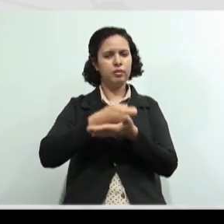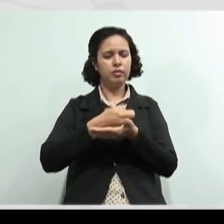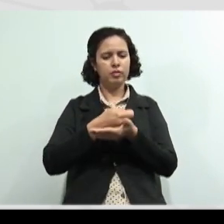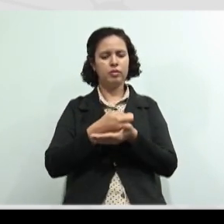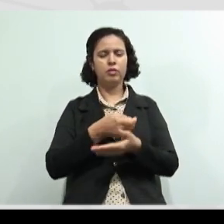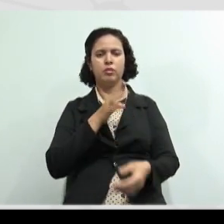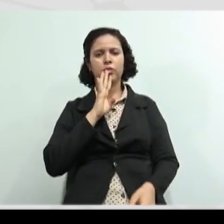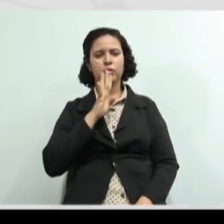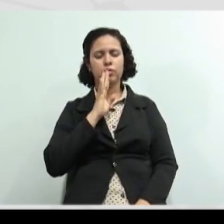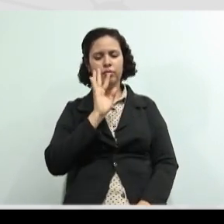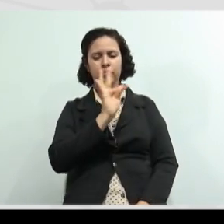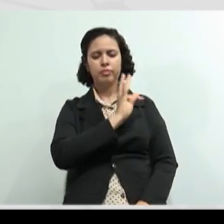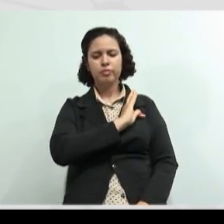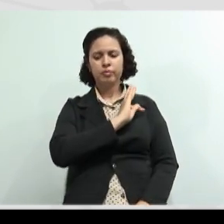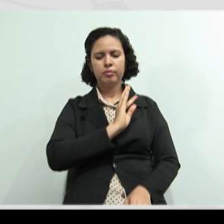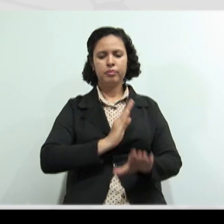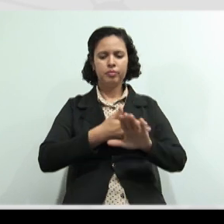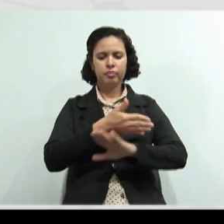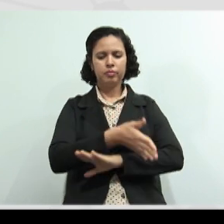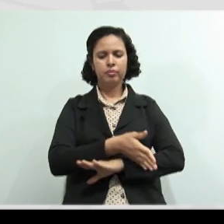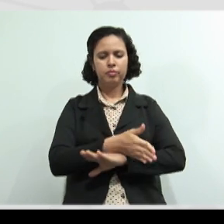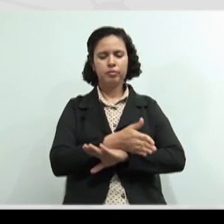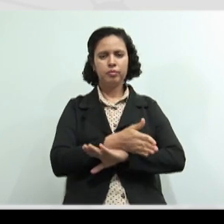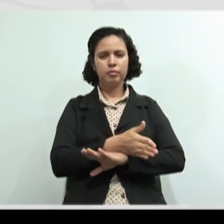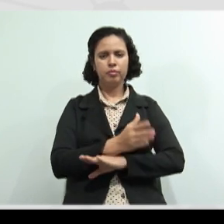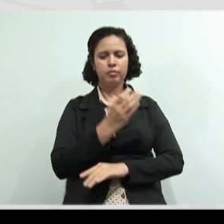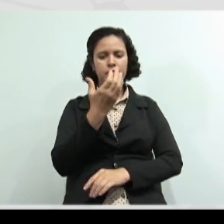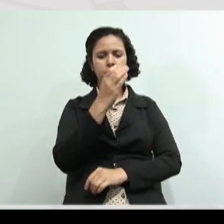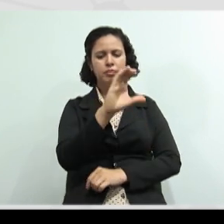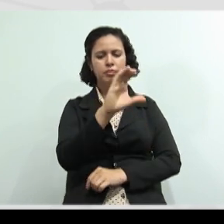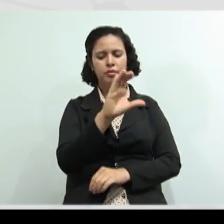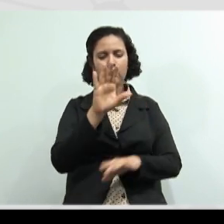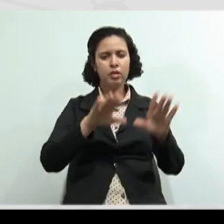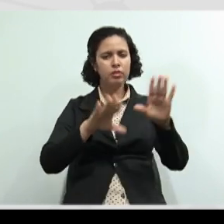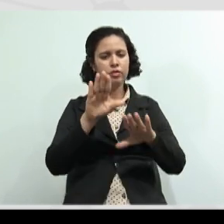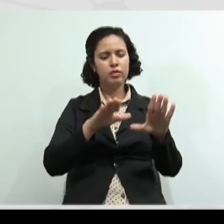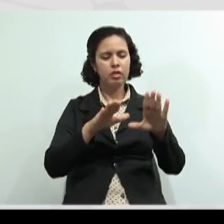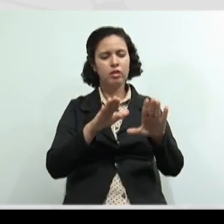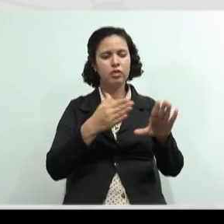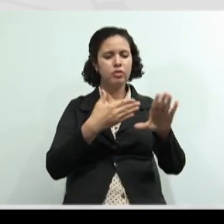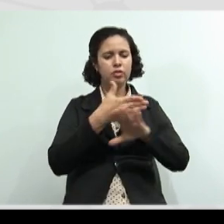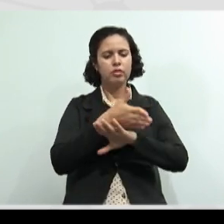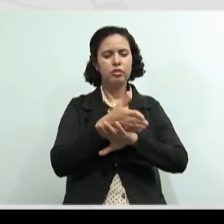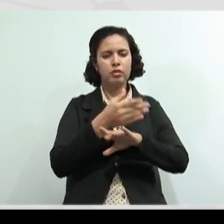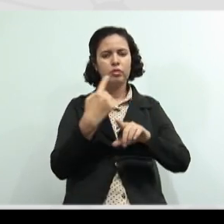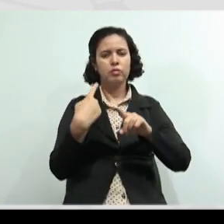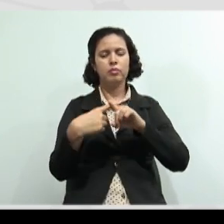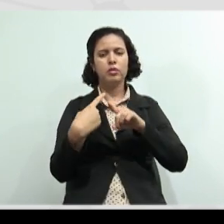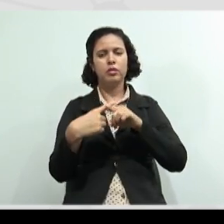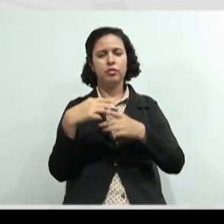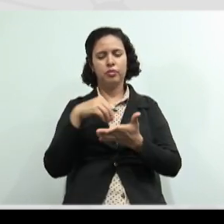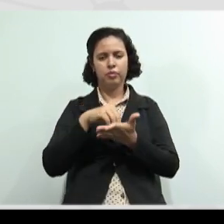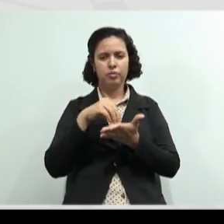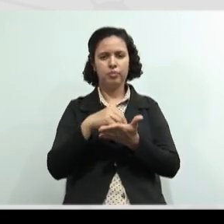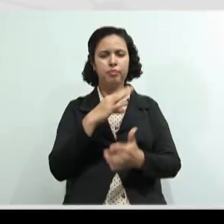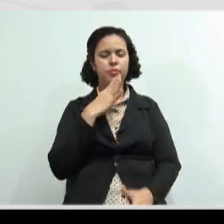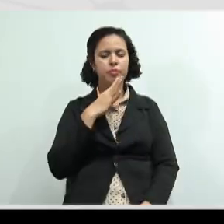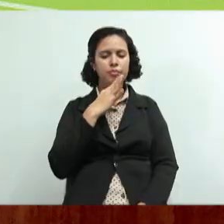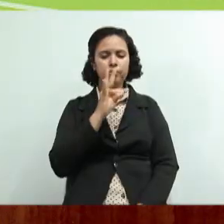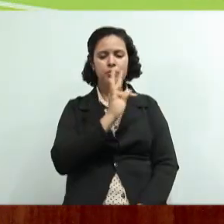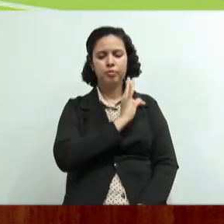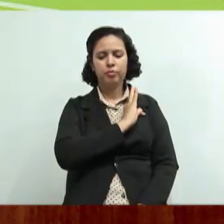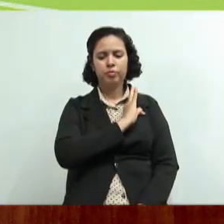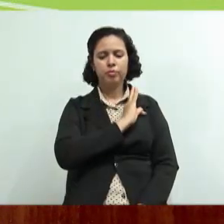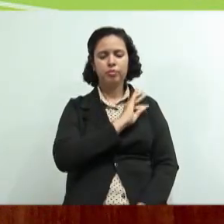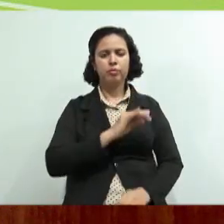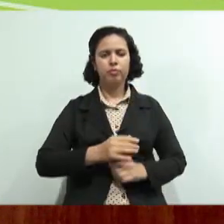conhecimentos técnicos, né, para acessar esse crédito. Muitas vezes a gente não acessa o crédito por falta de conhecimento técnico, né? Sim, e nessas melhores condições de pagamento